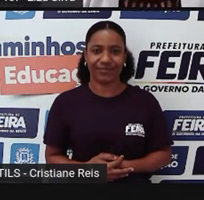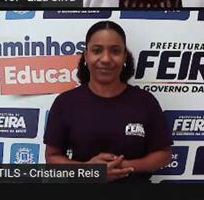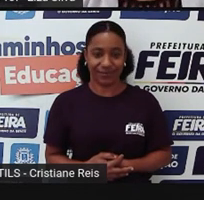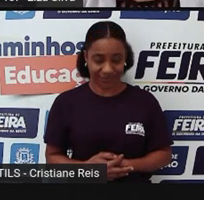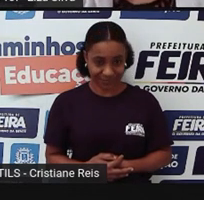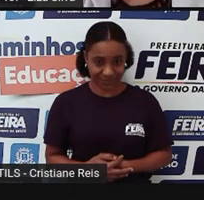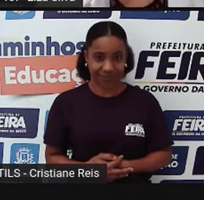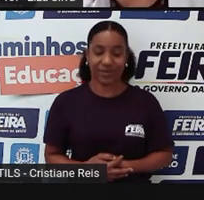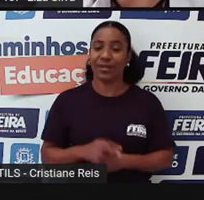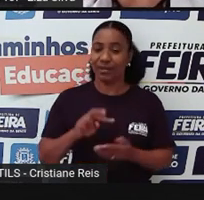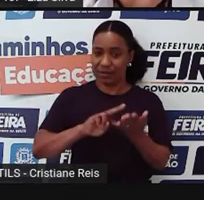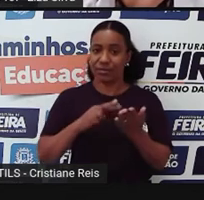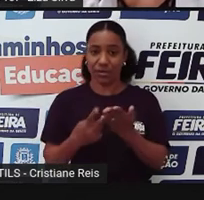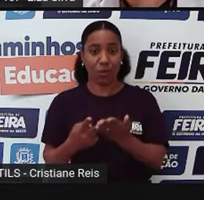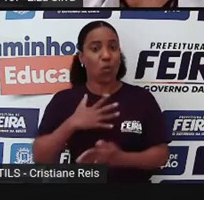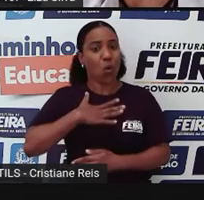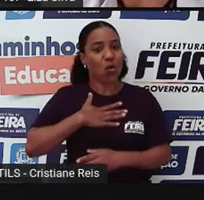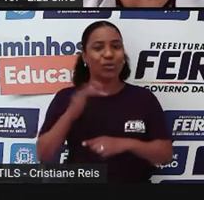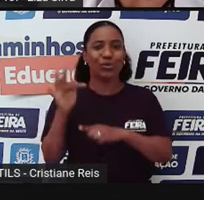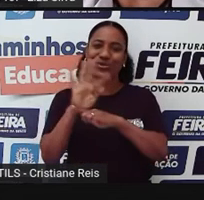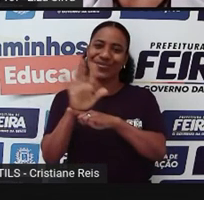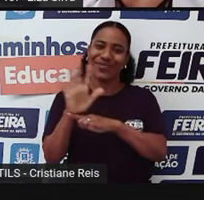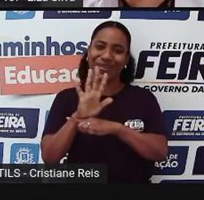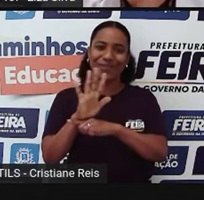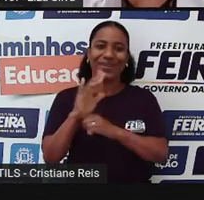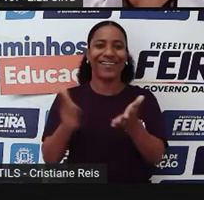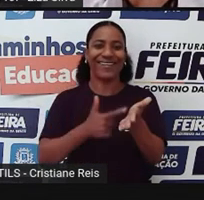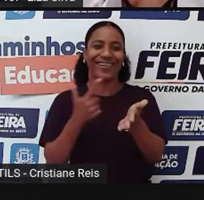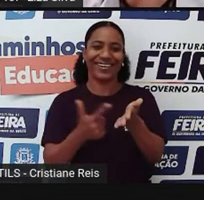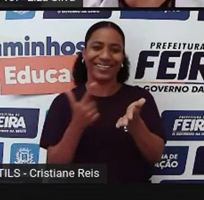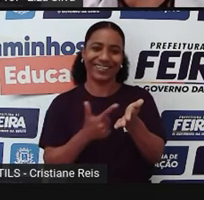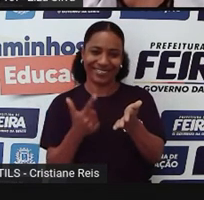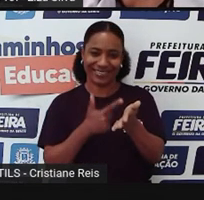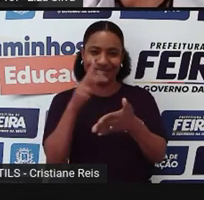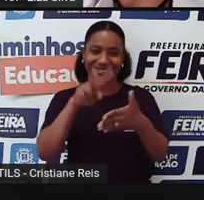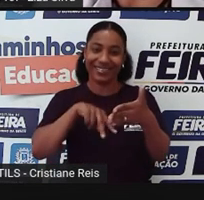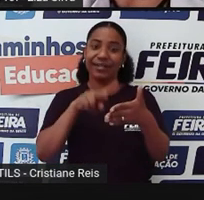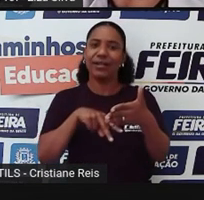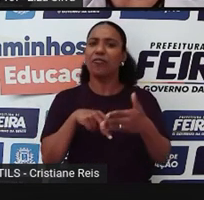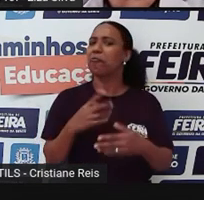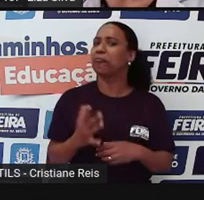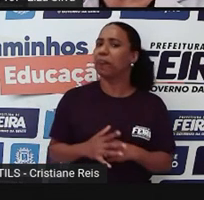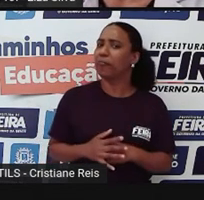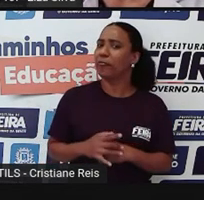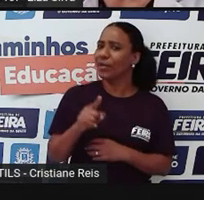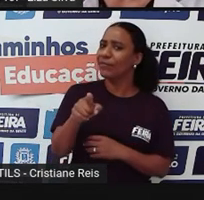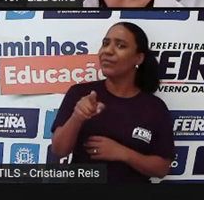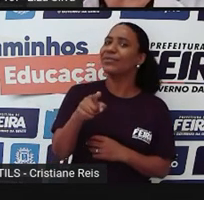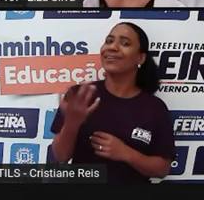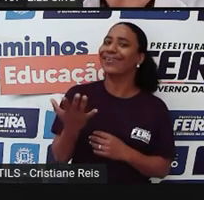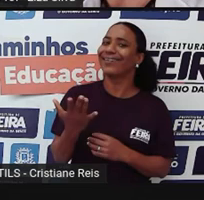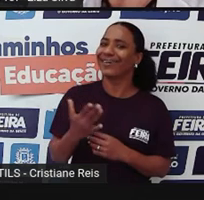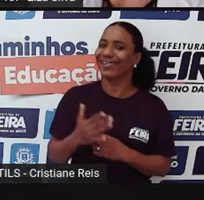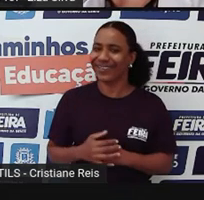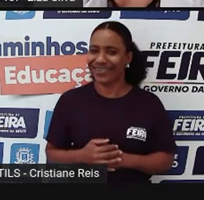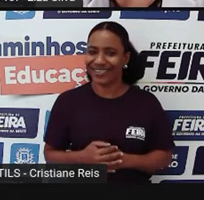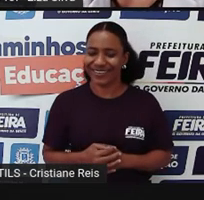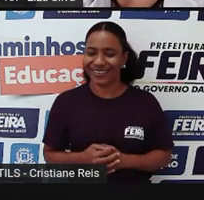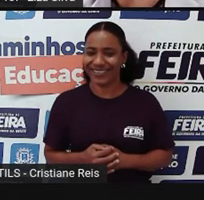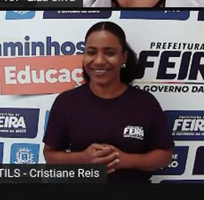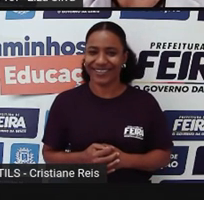e eu gosto de filmes me livre e você o